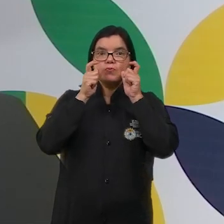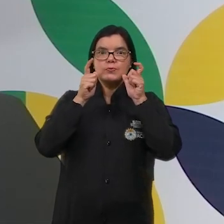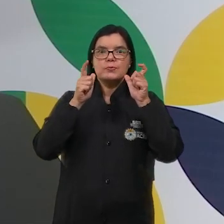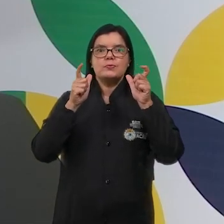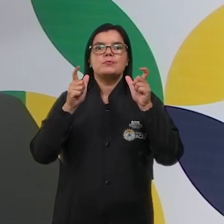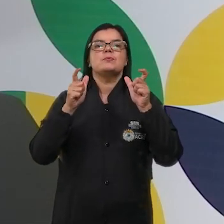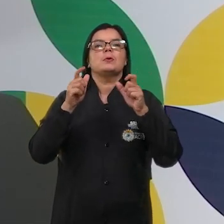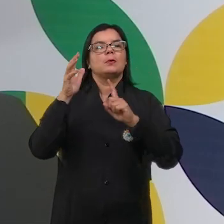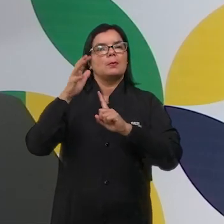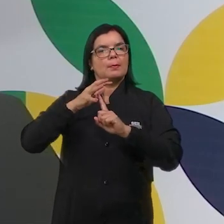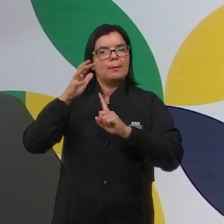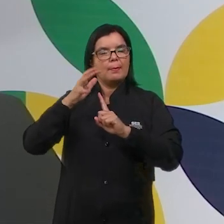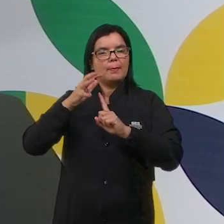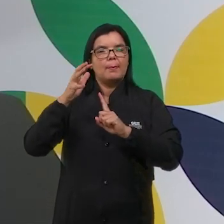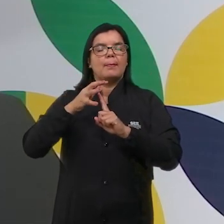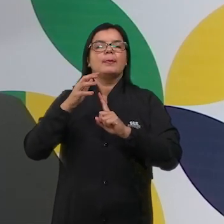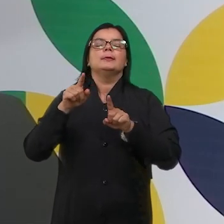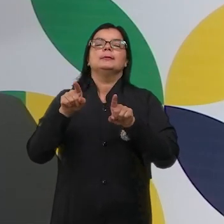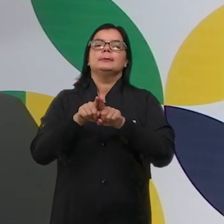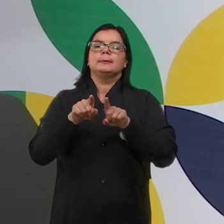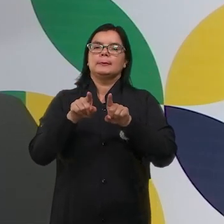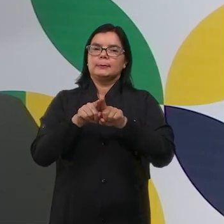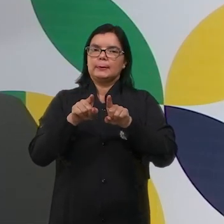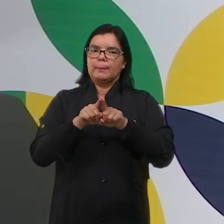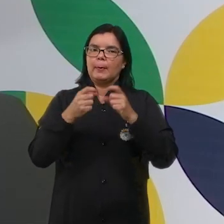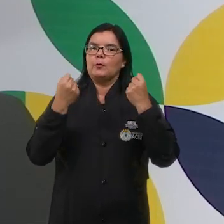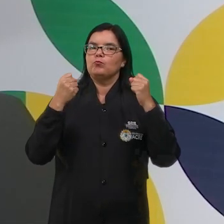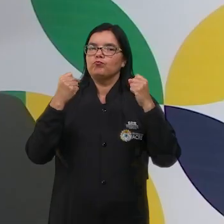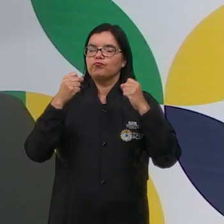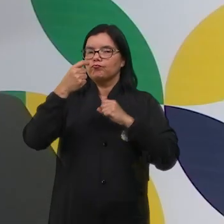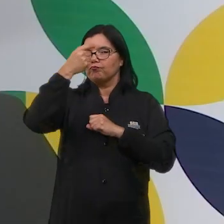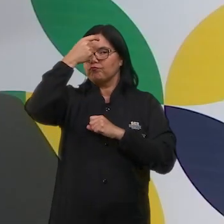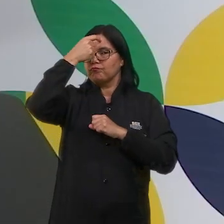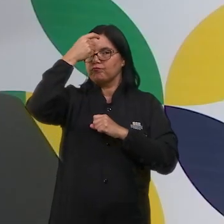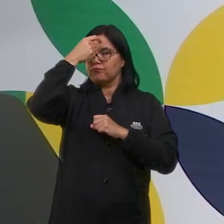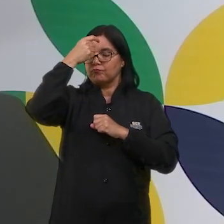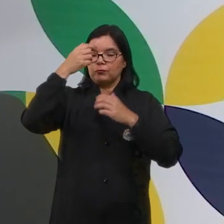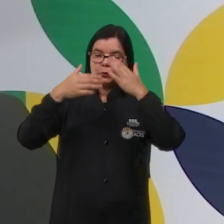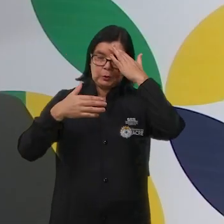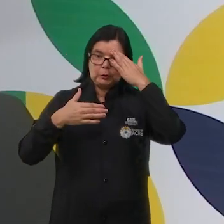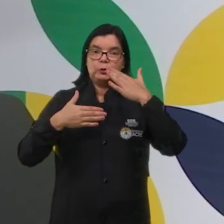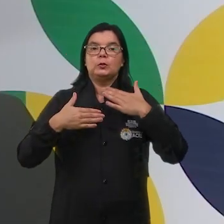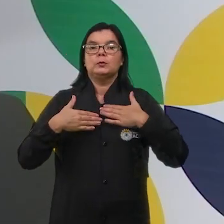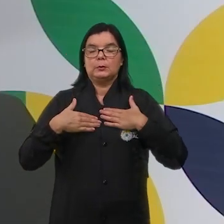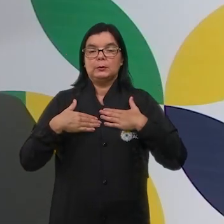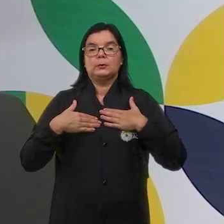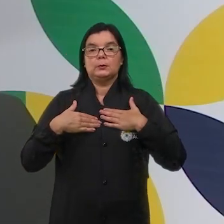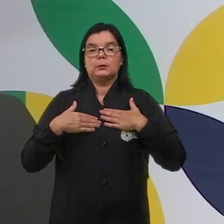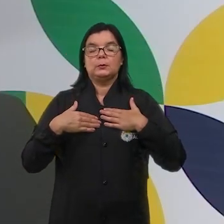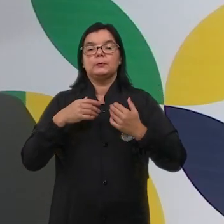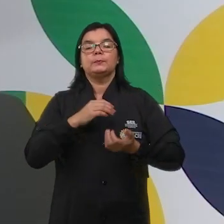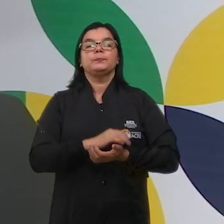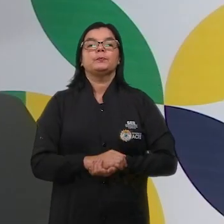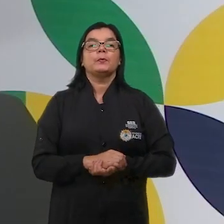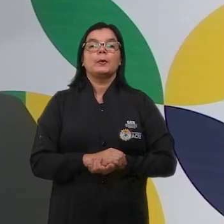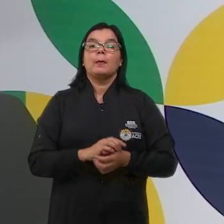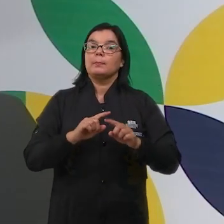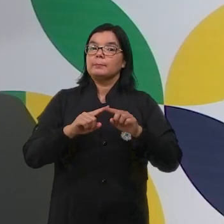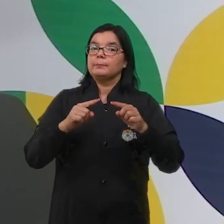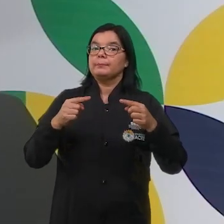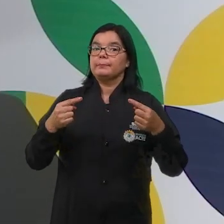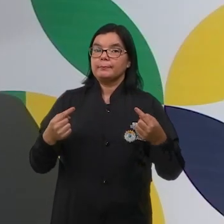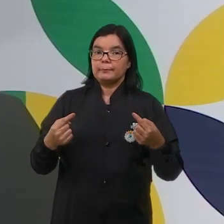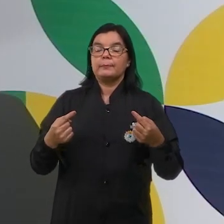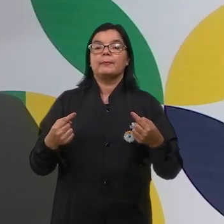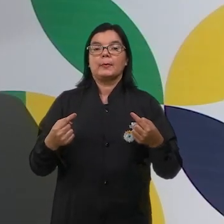também influenciar no funcionamento do seu organismo. Fisiológico é nessa vertente do funcionamento, mas